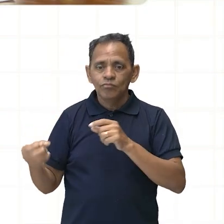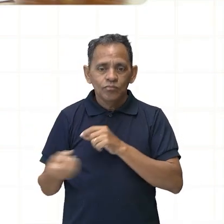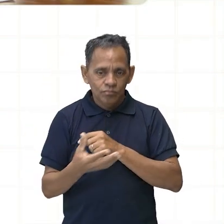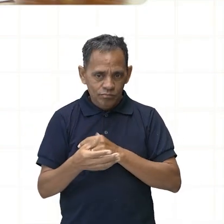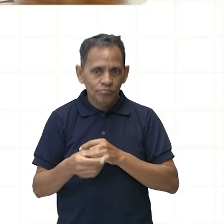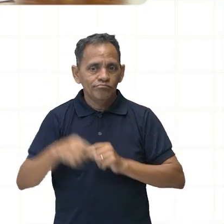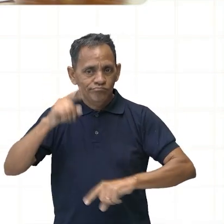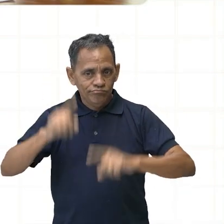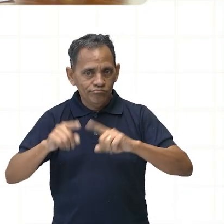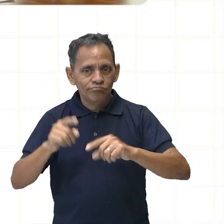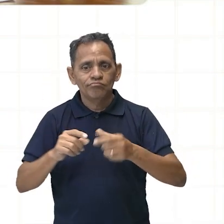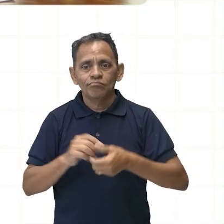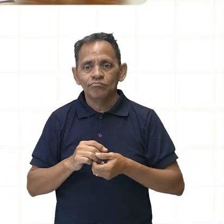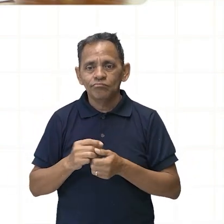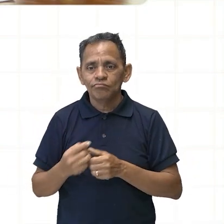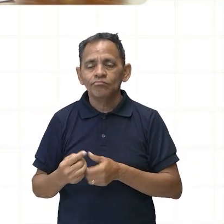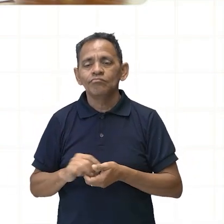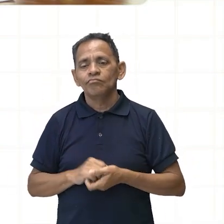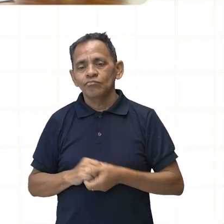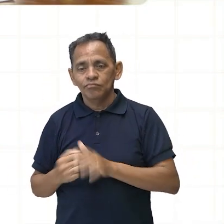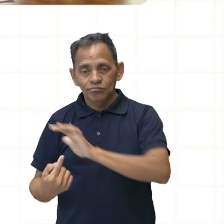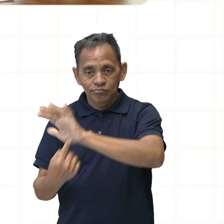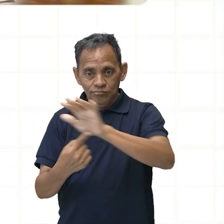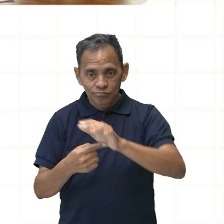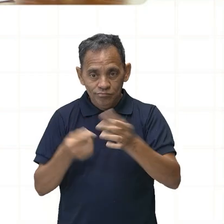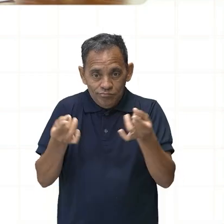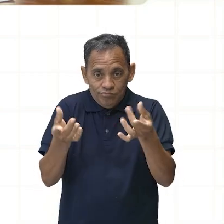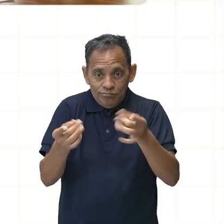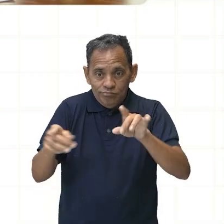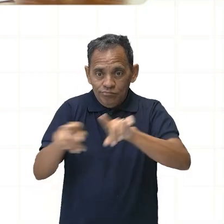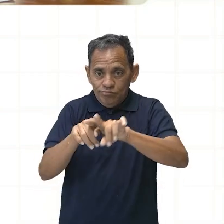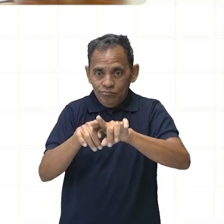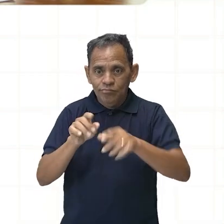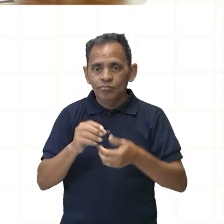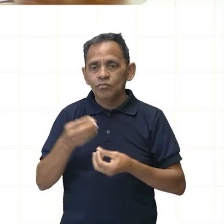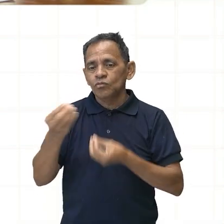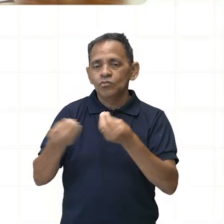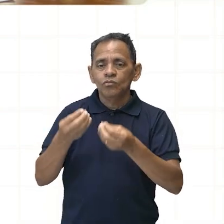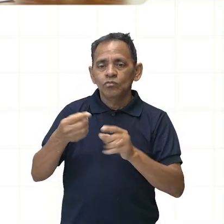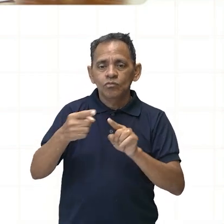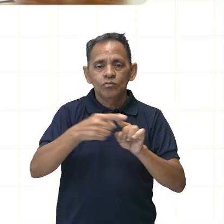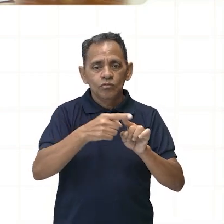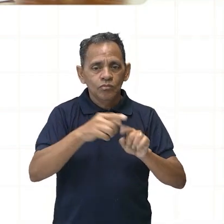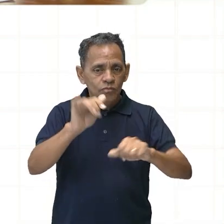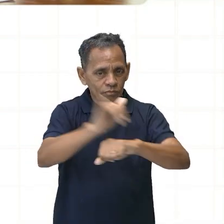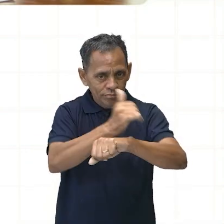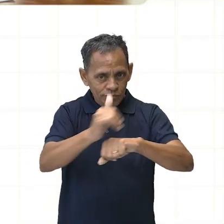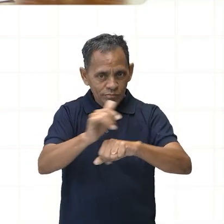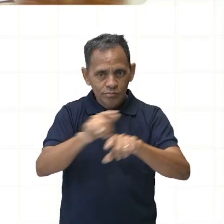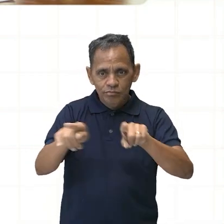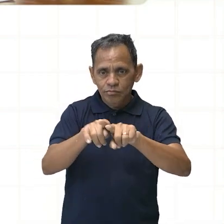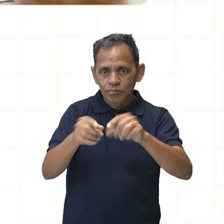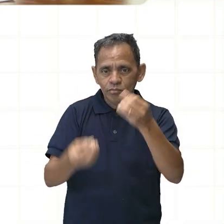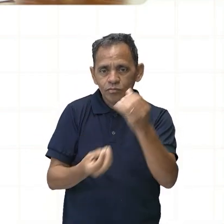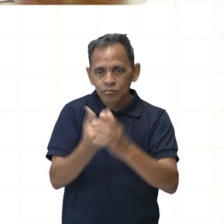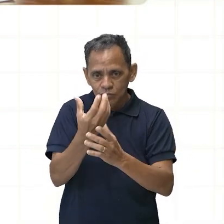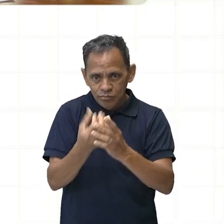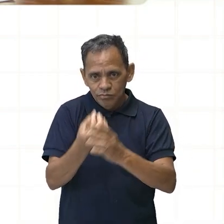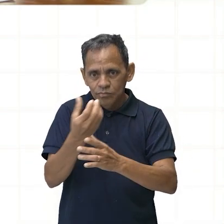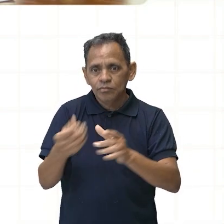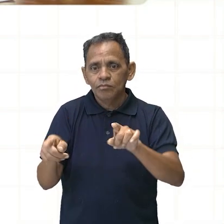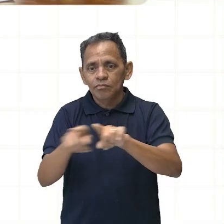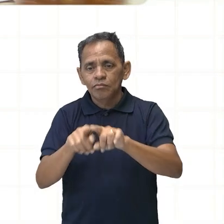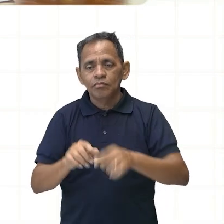vão aparecendo ali no mercado, né? Novas formas de produzir também, né? Hoje se produz de uma forma bem